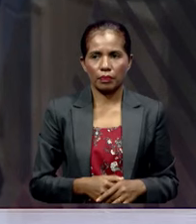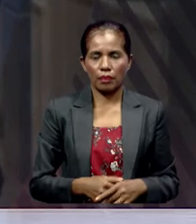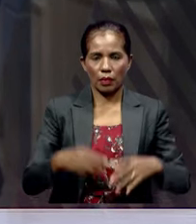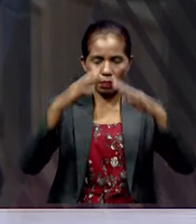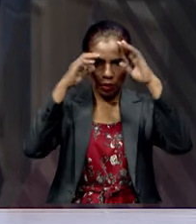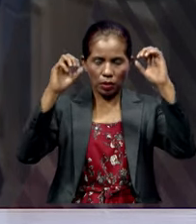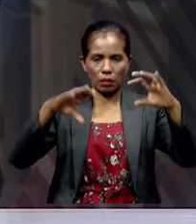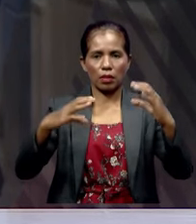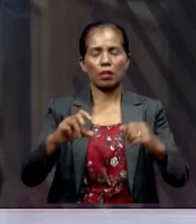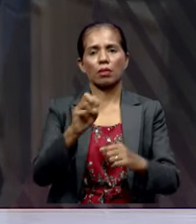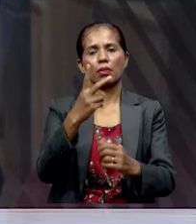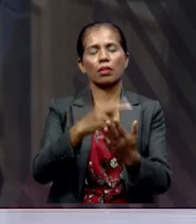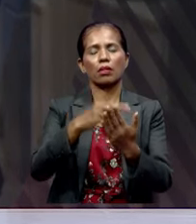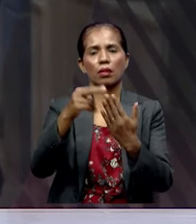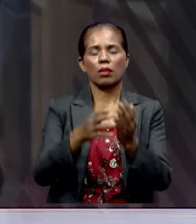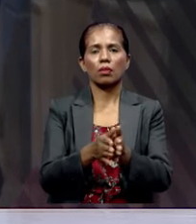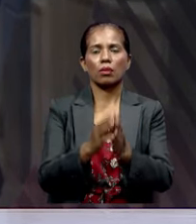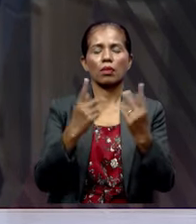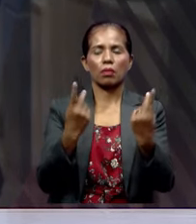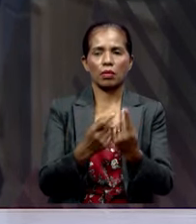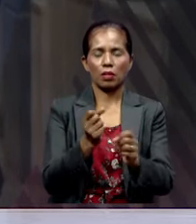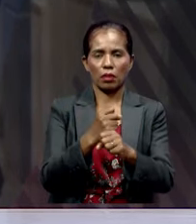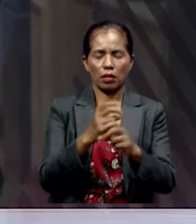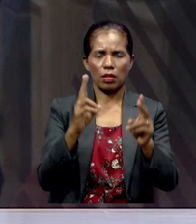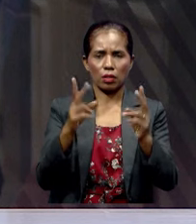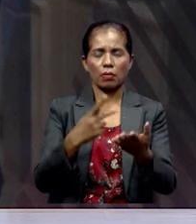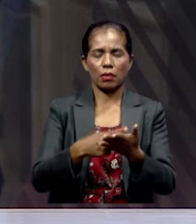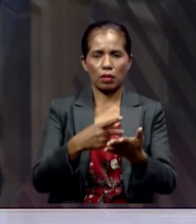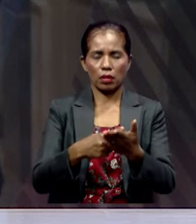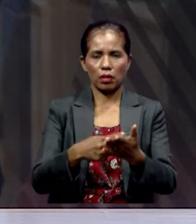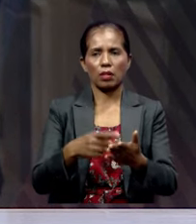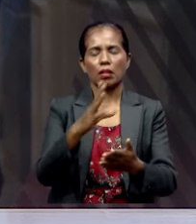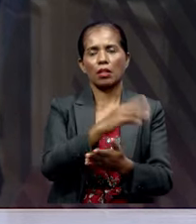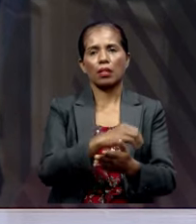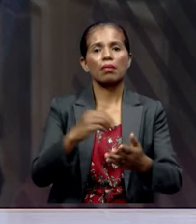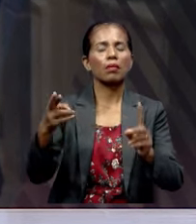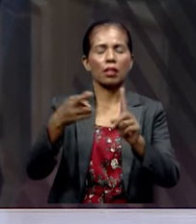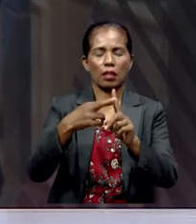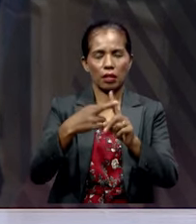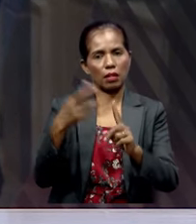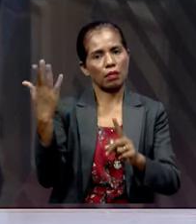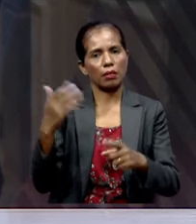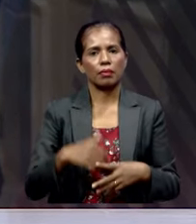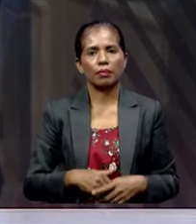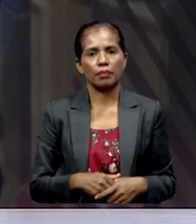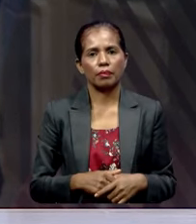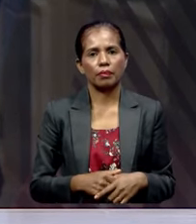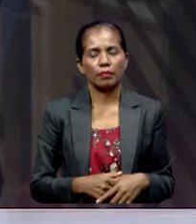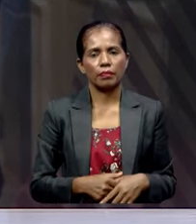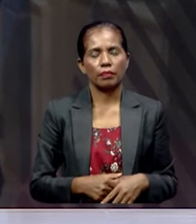Presidente do Comitê 12 de Novembro, Russo Companhia, tu finaliza o projeto Construção Memorial Massacre Santa Cruz.